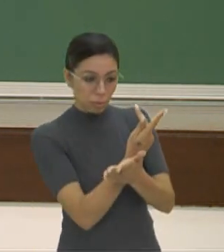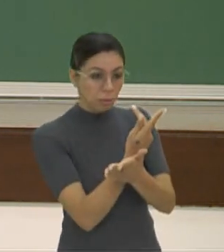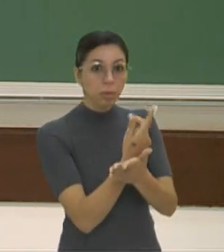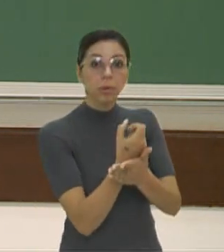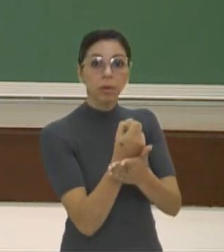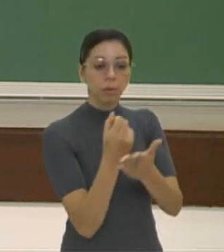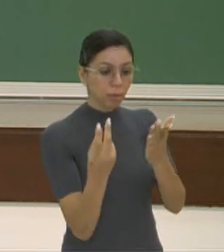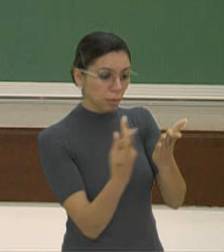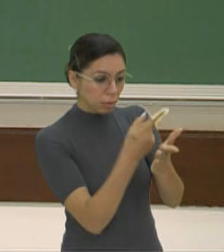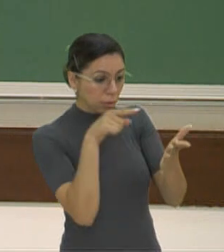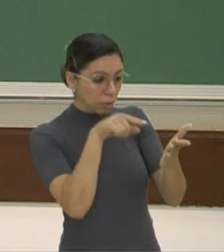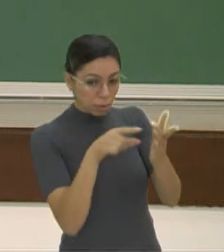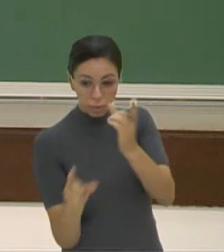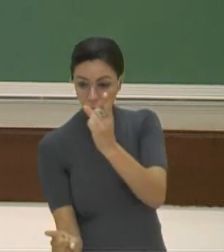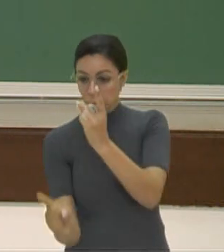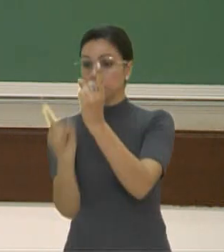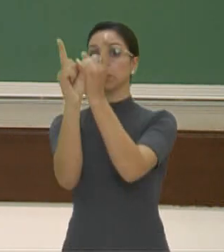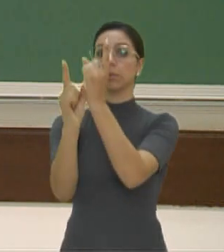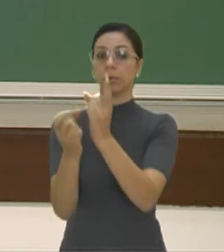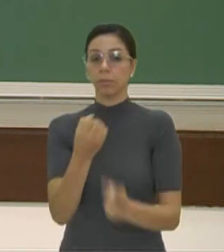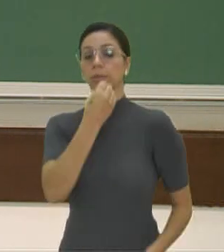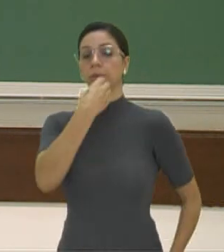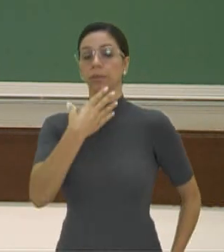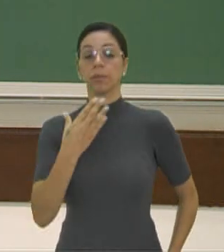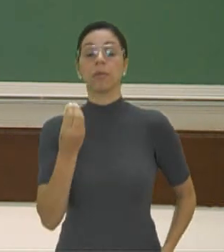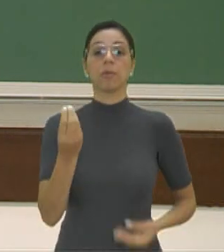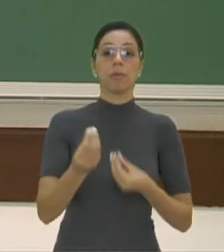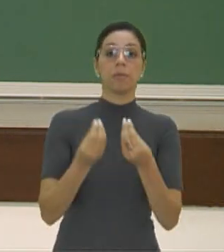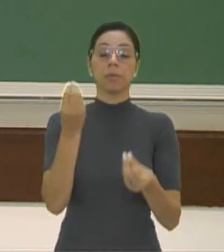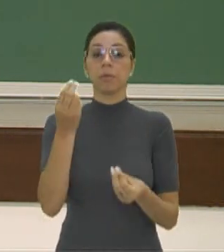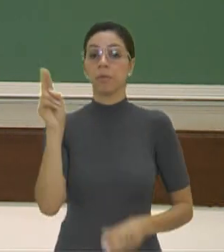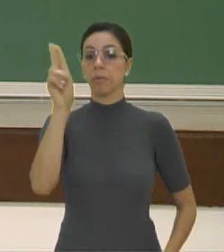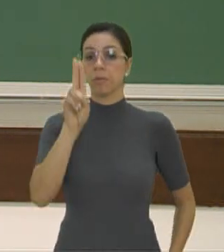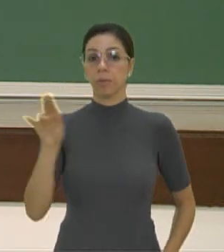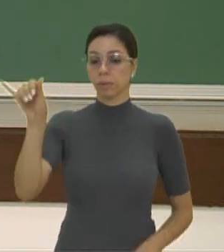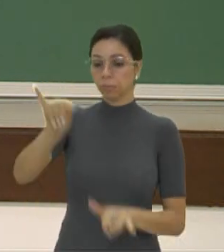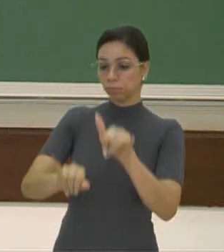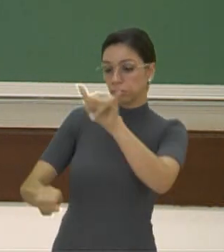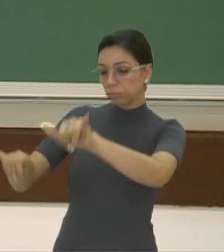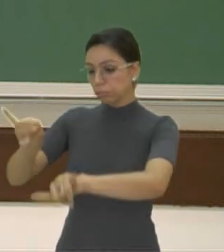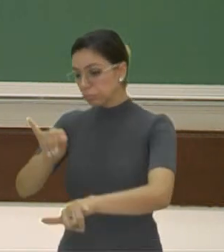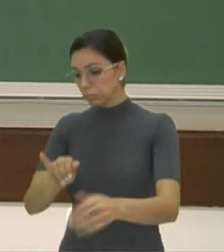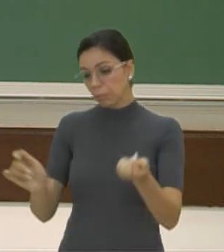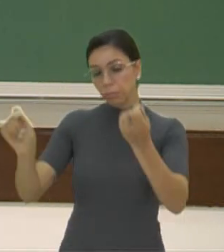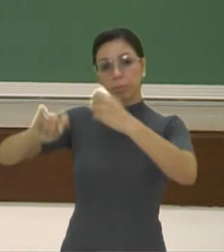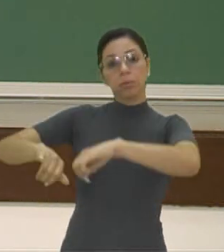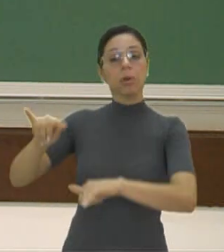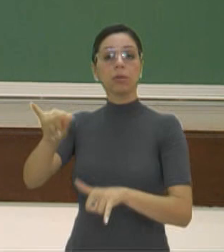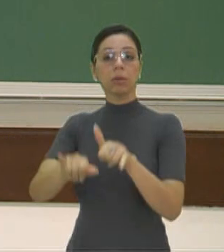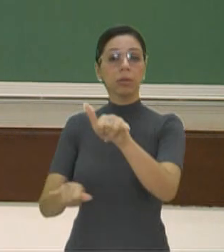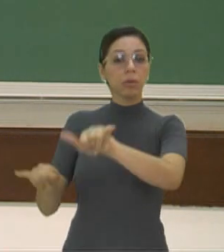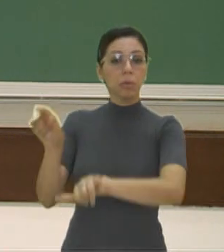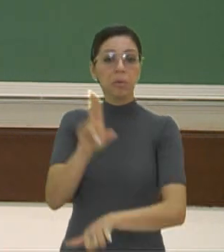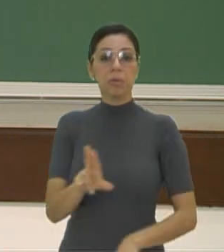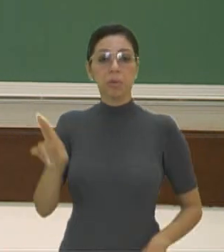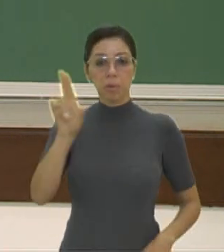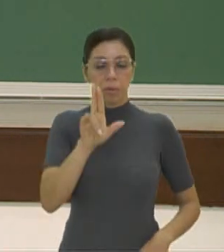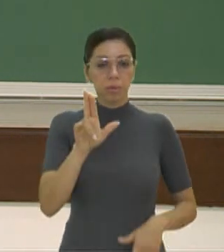de uma coisa boa e demonstrou o uso da química, as possibilidades da química, que